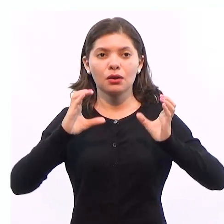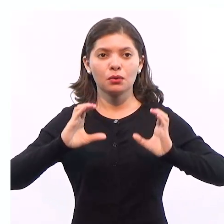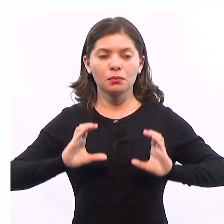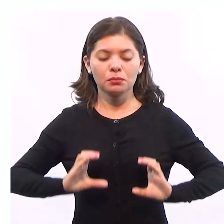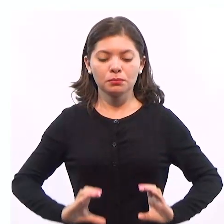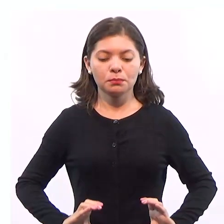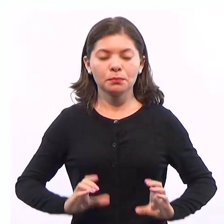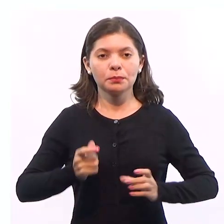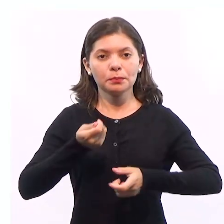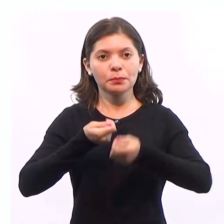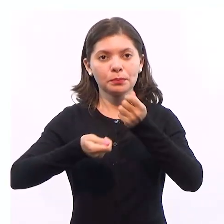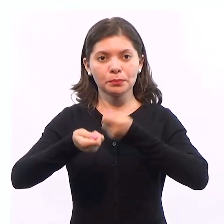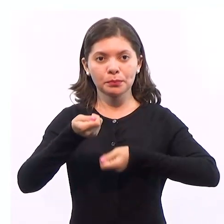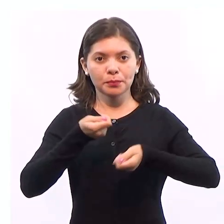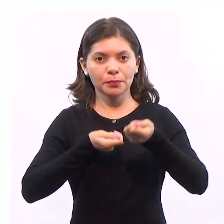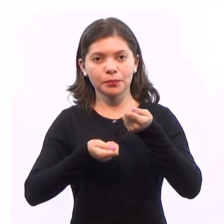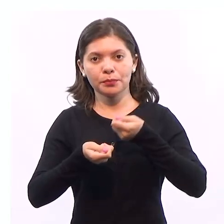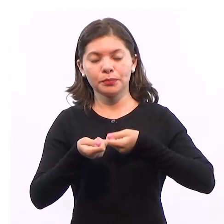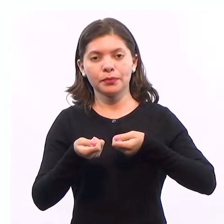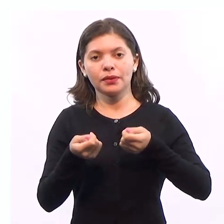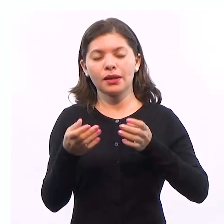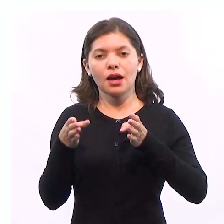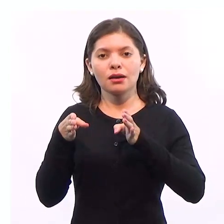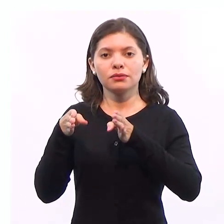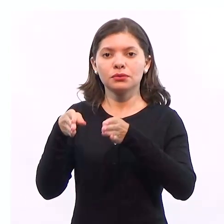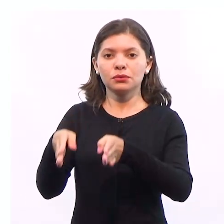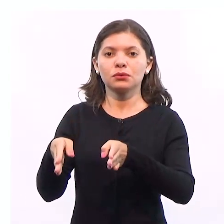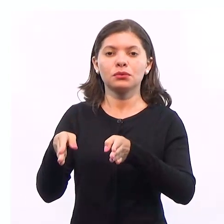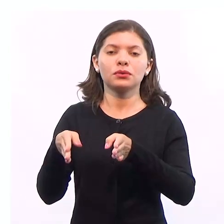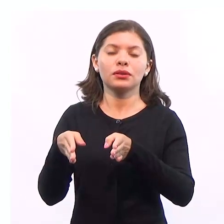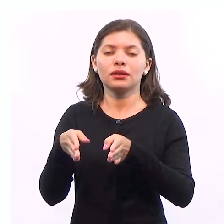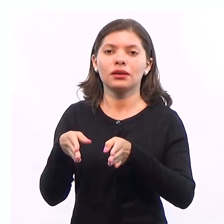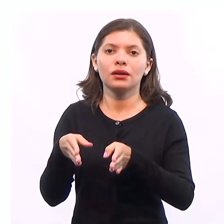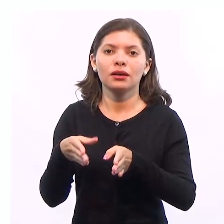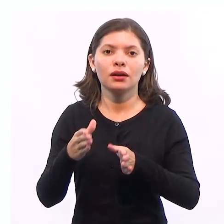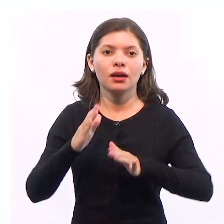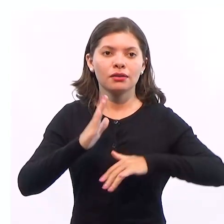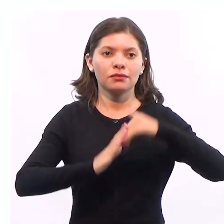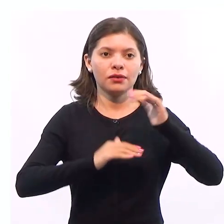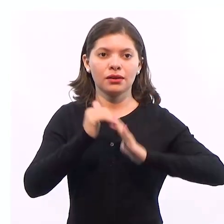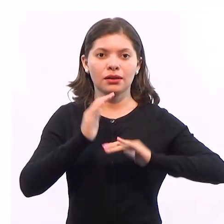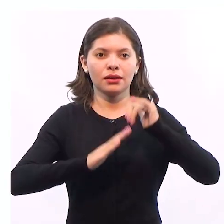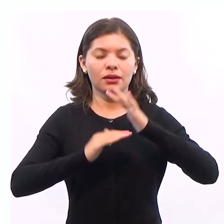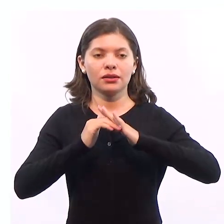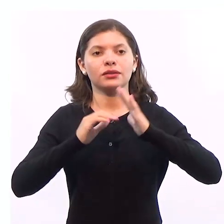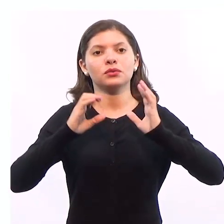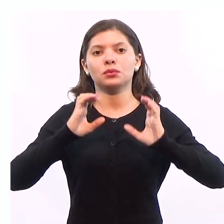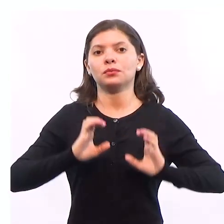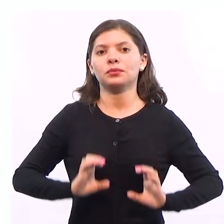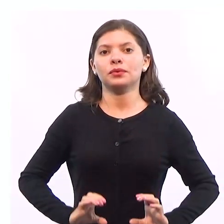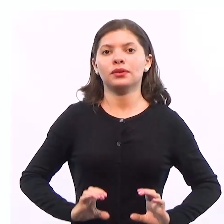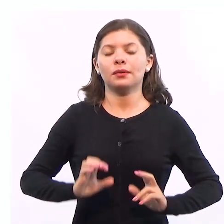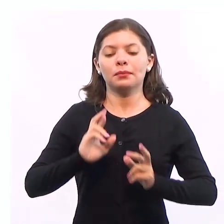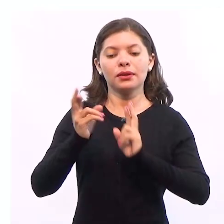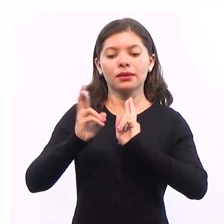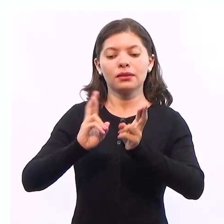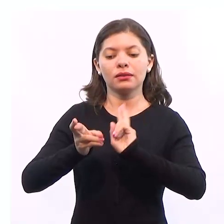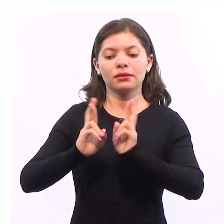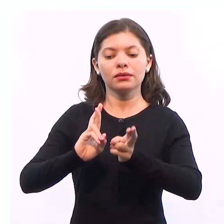de comportamento e administração, destinada a tornar mais eficazes o comportamento e, é claro, olha aqui,